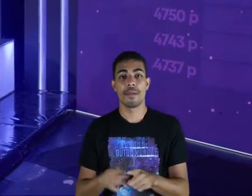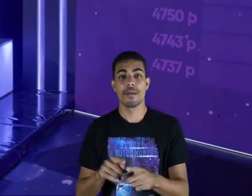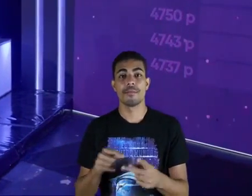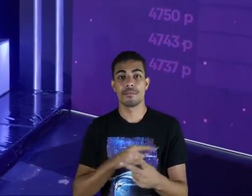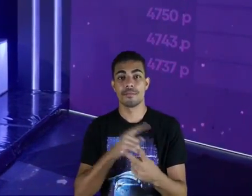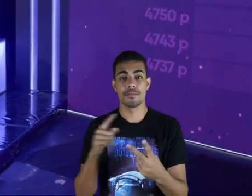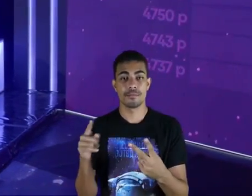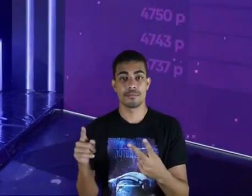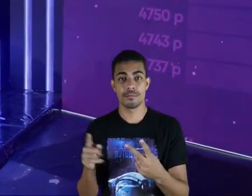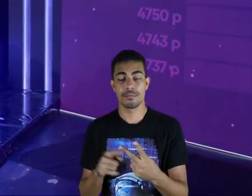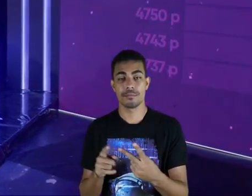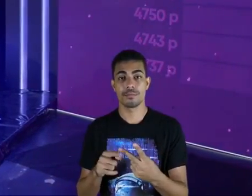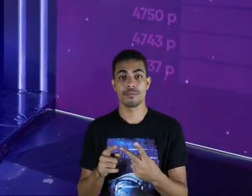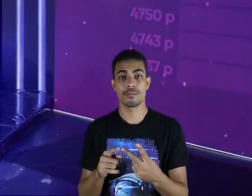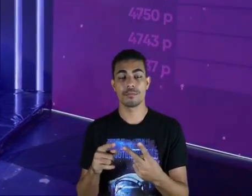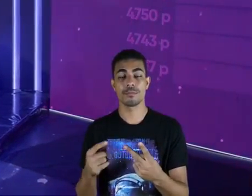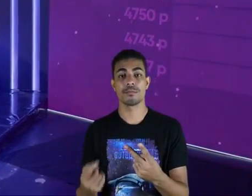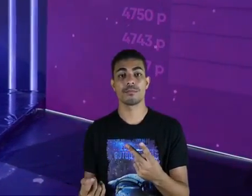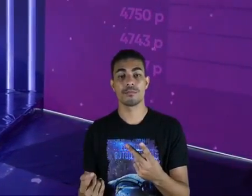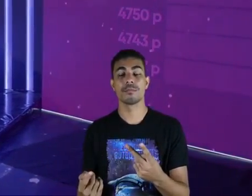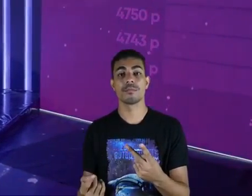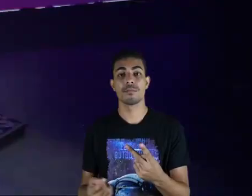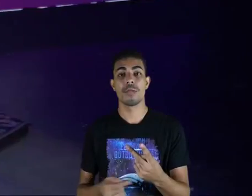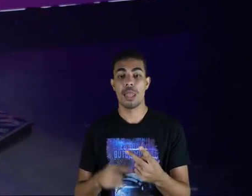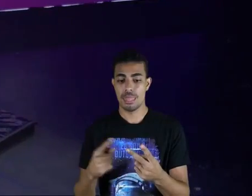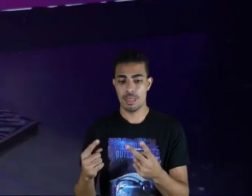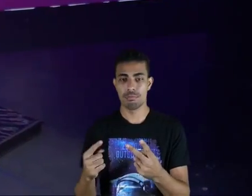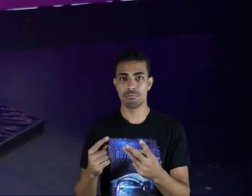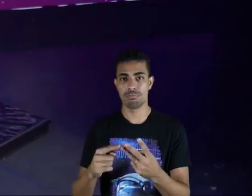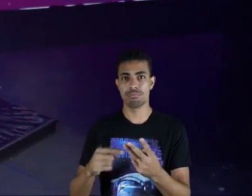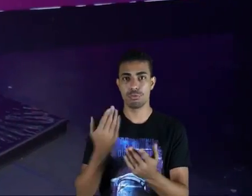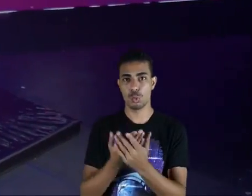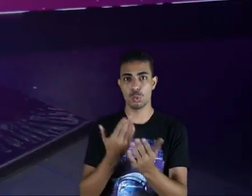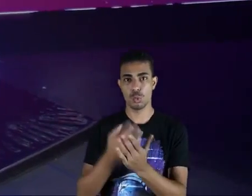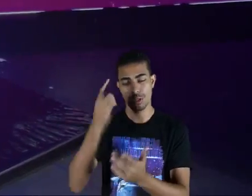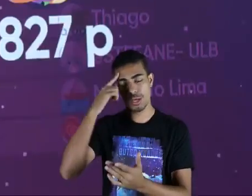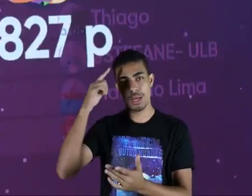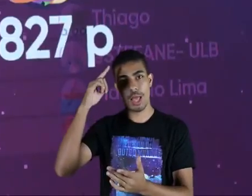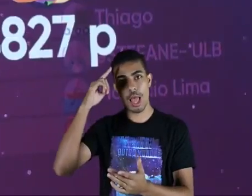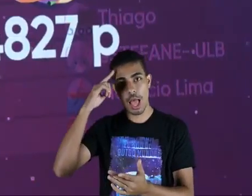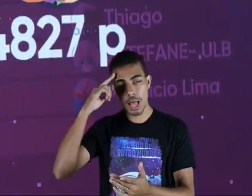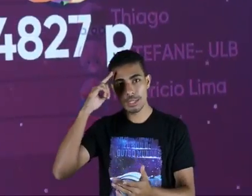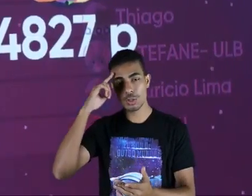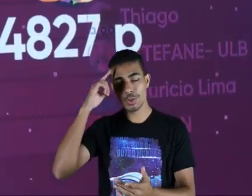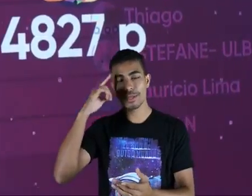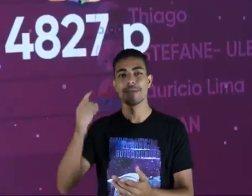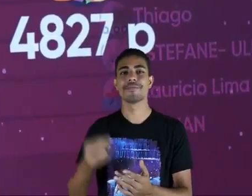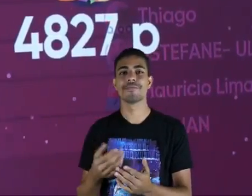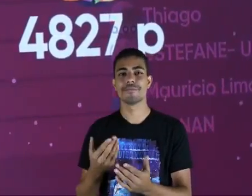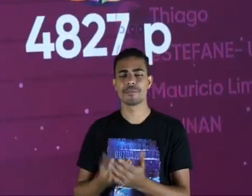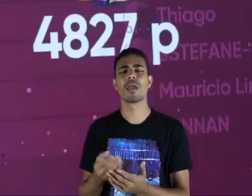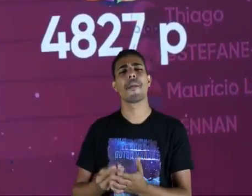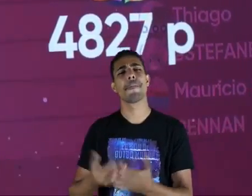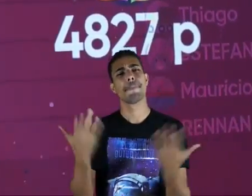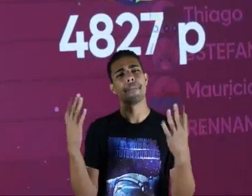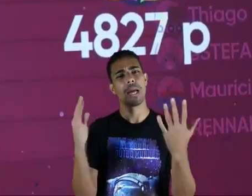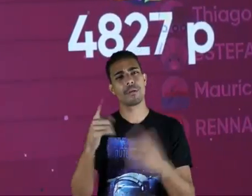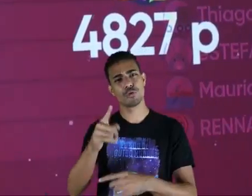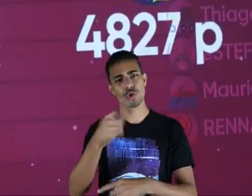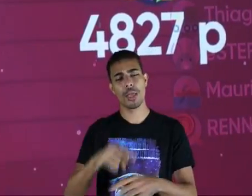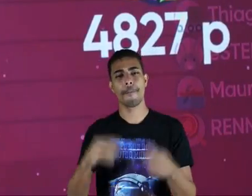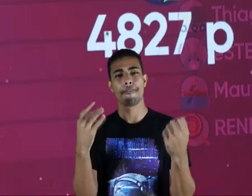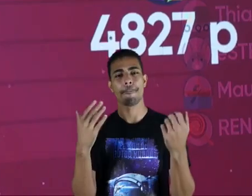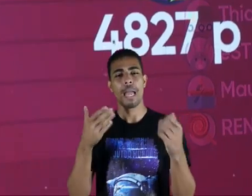meditação de ano que vem, 2022. Beleza? Gente, muito top. Parabéns pela sua participação, pelo